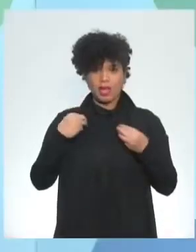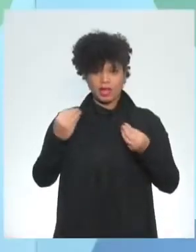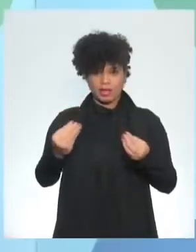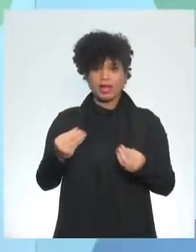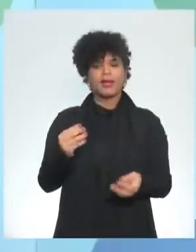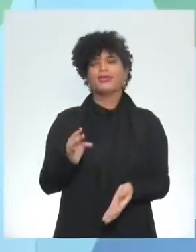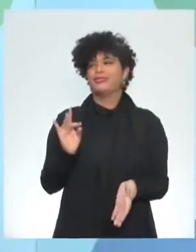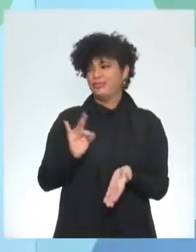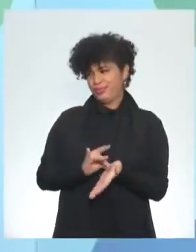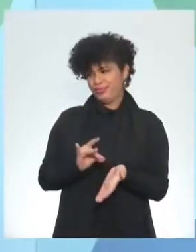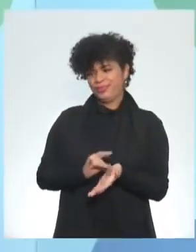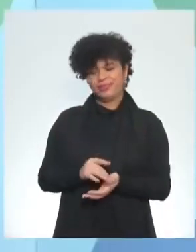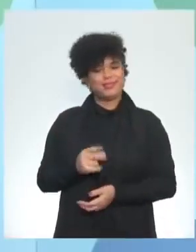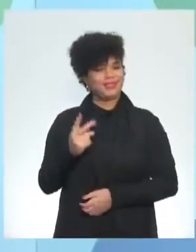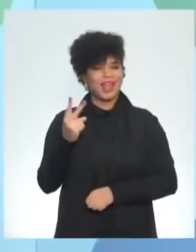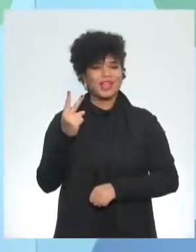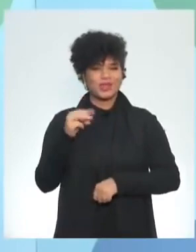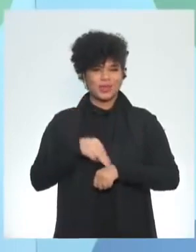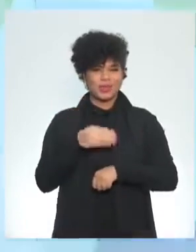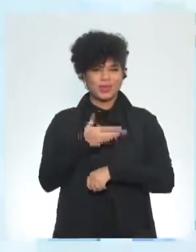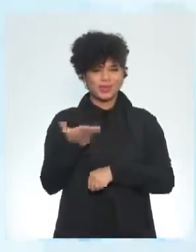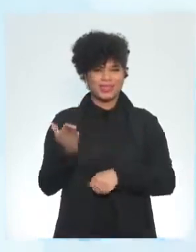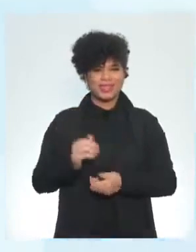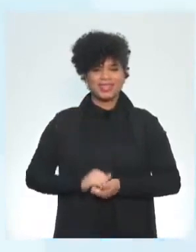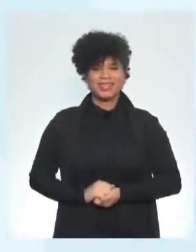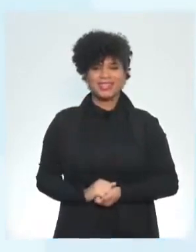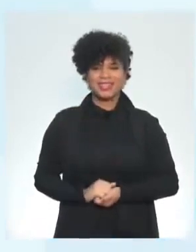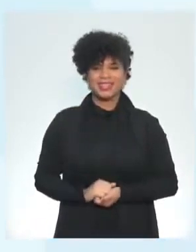camiseta de Química. Então, aí. 2 minutos lá para vocês.